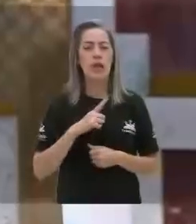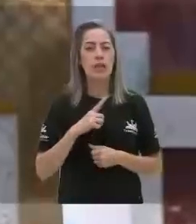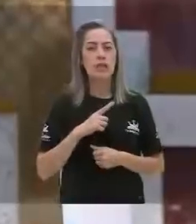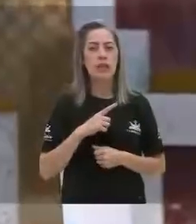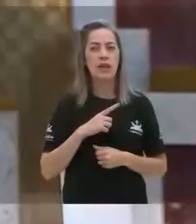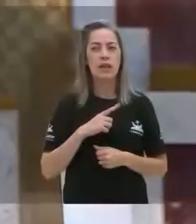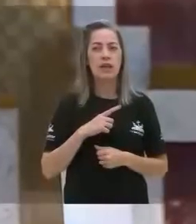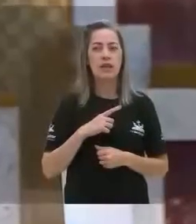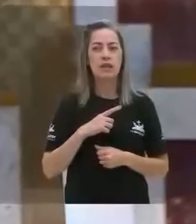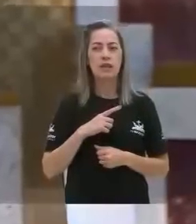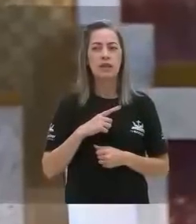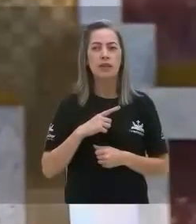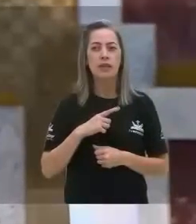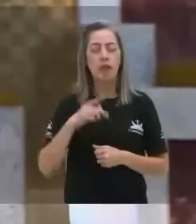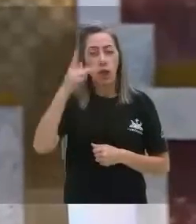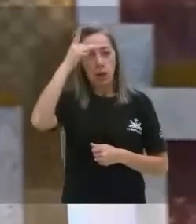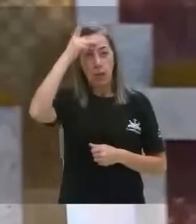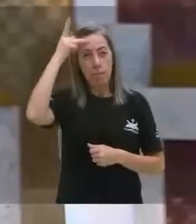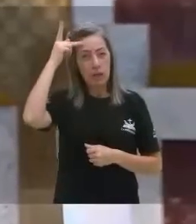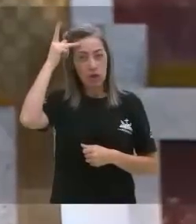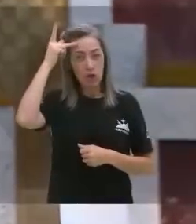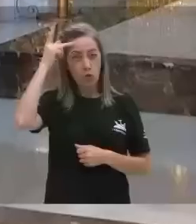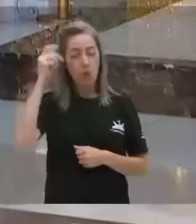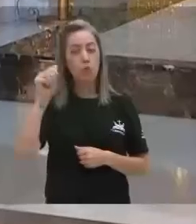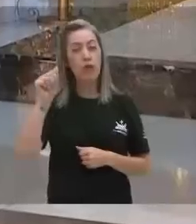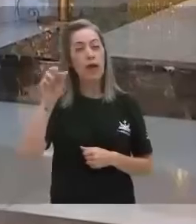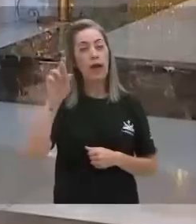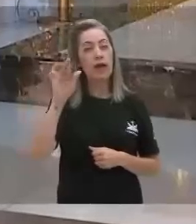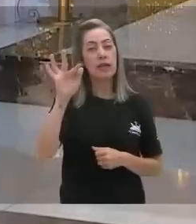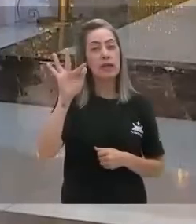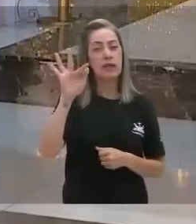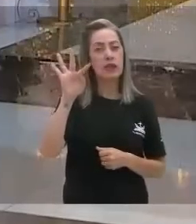artista, sempre vem os que vêm esquentar palco.